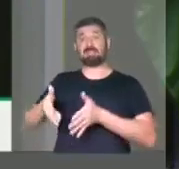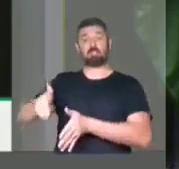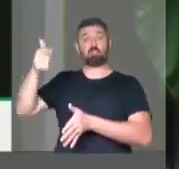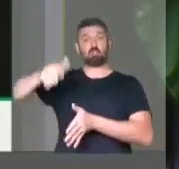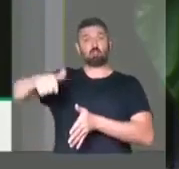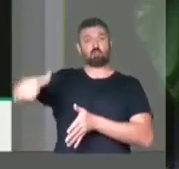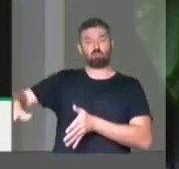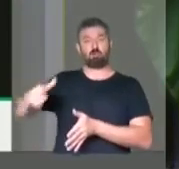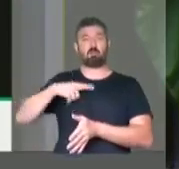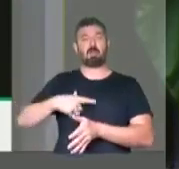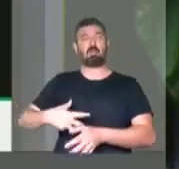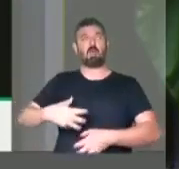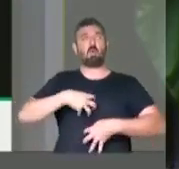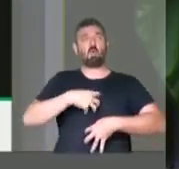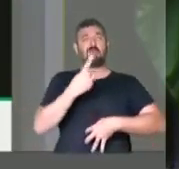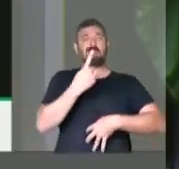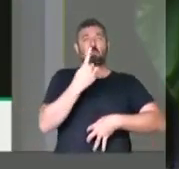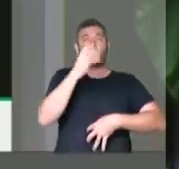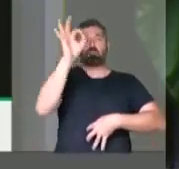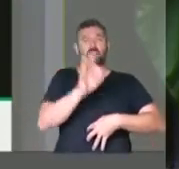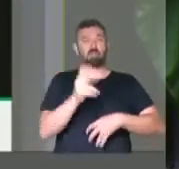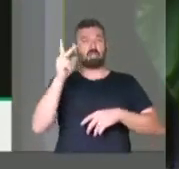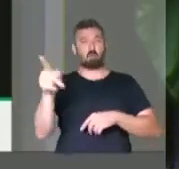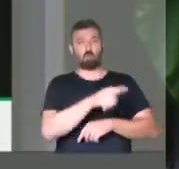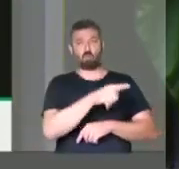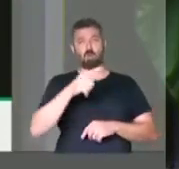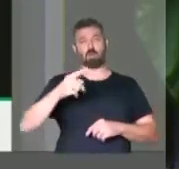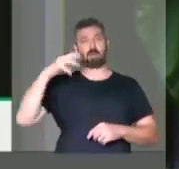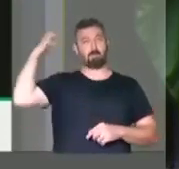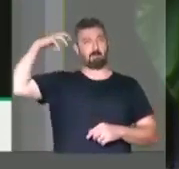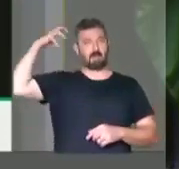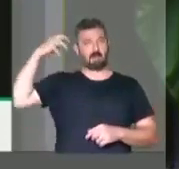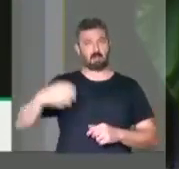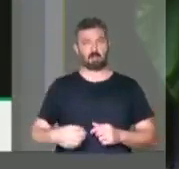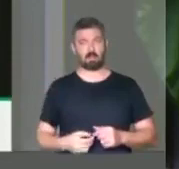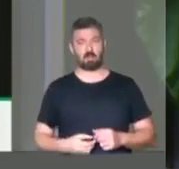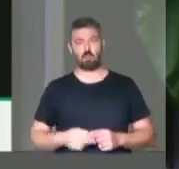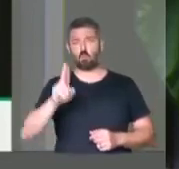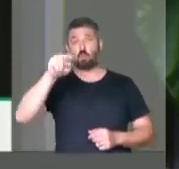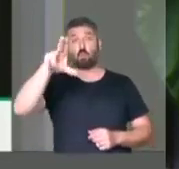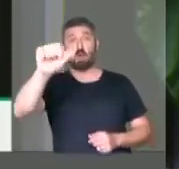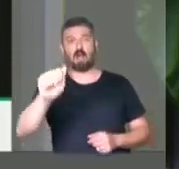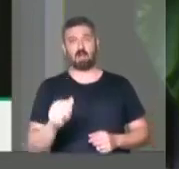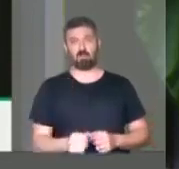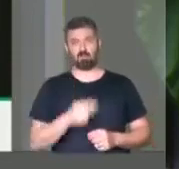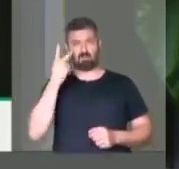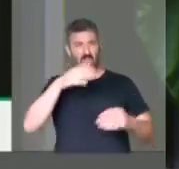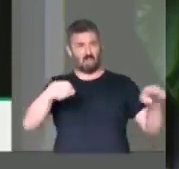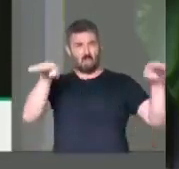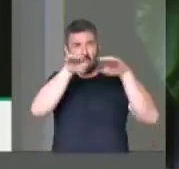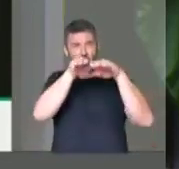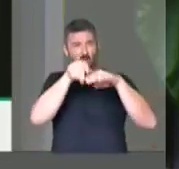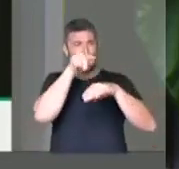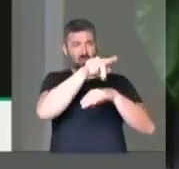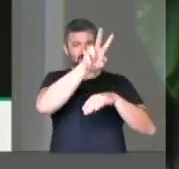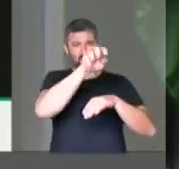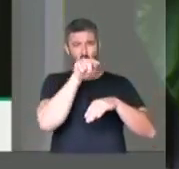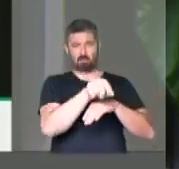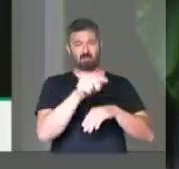da dignidade que Marielle tinha. Nunca terão essa dignidade. Nunca poderão falar de igual para igual com